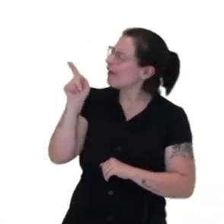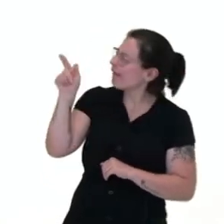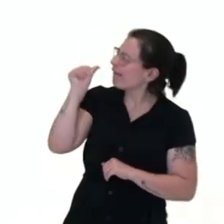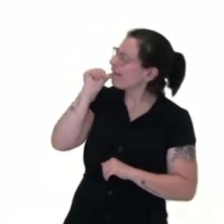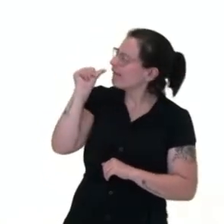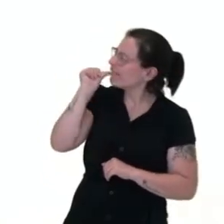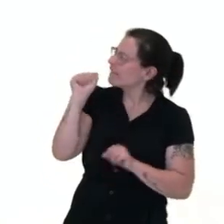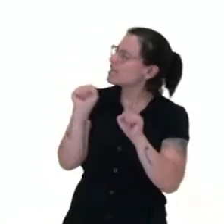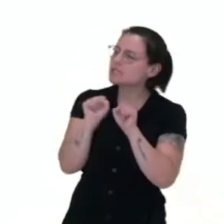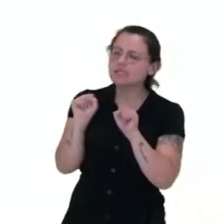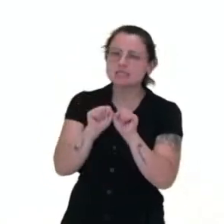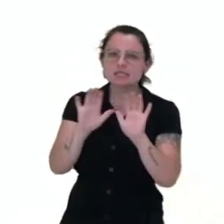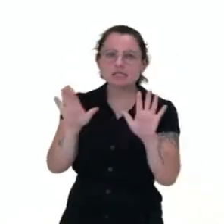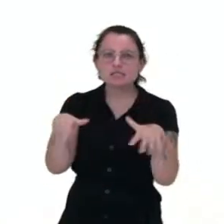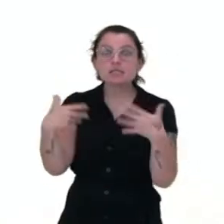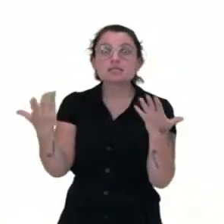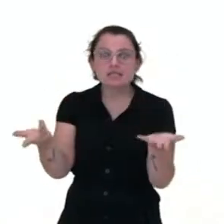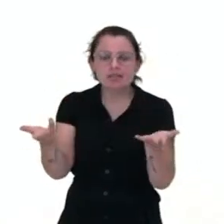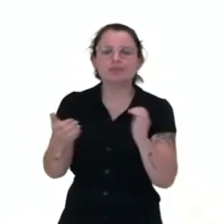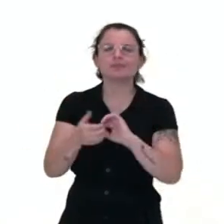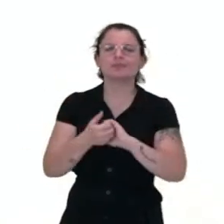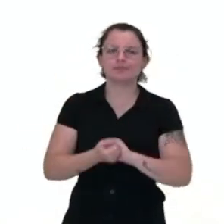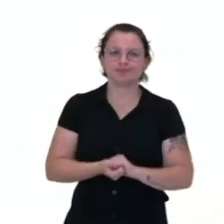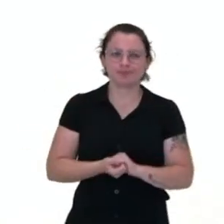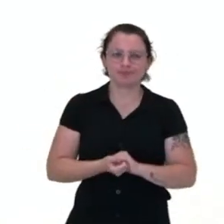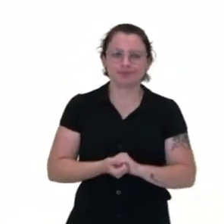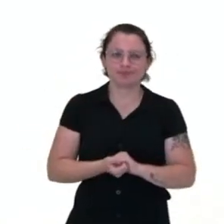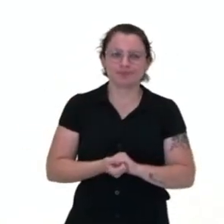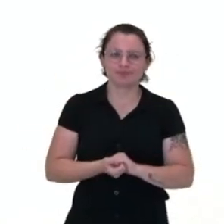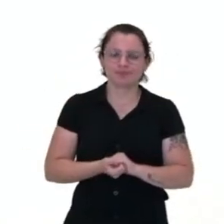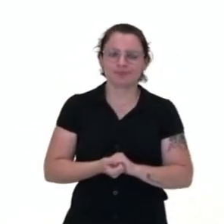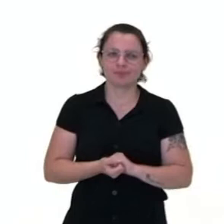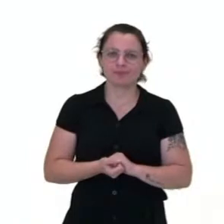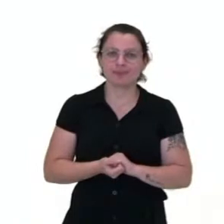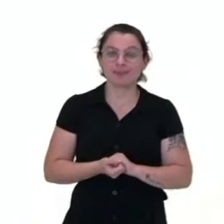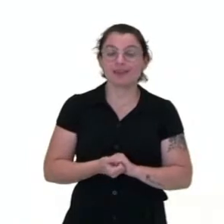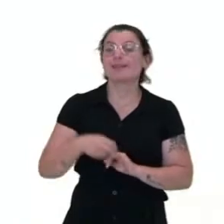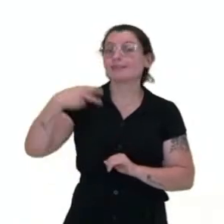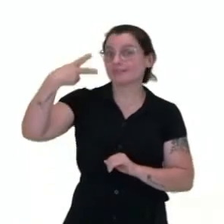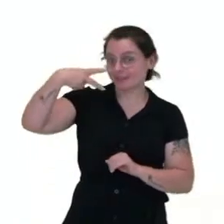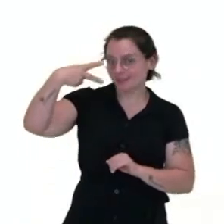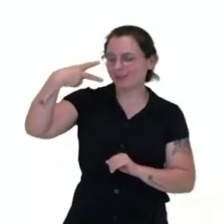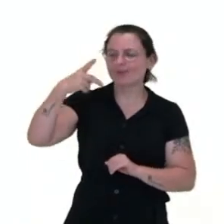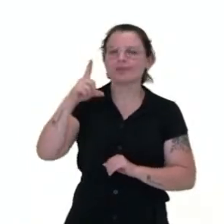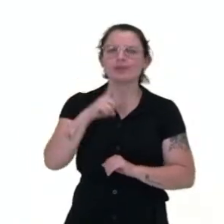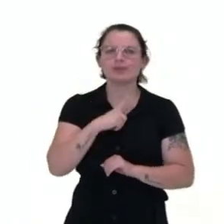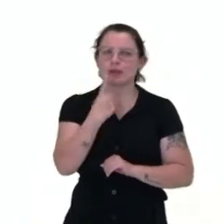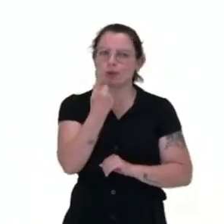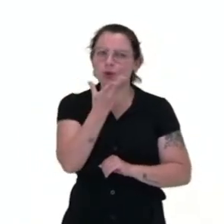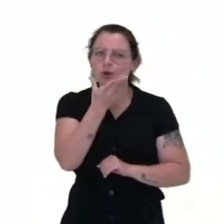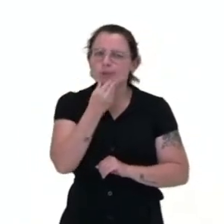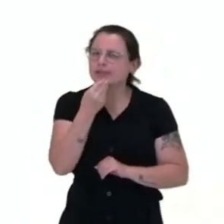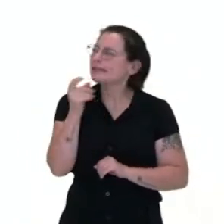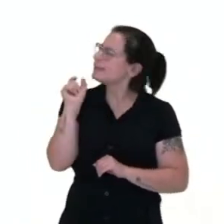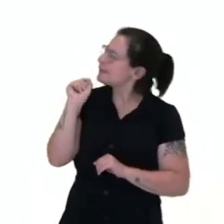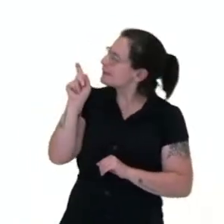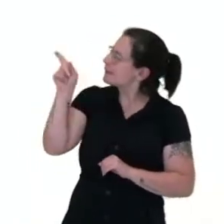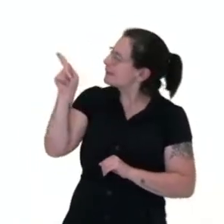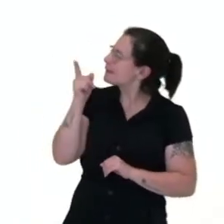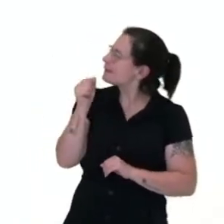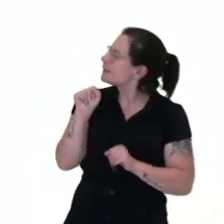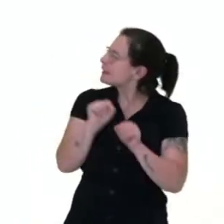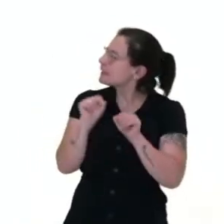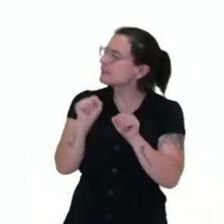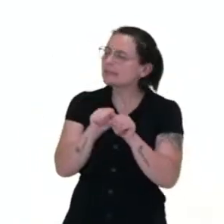essa moça está fazendo? Na segunda situação, nós temos o quê? Um rapaz. O que será que ele está